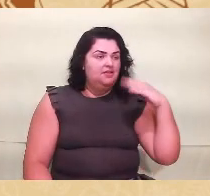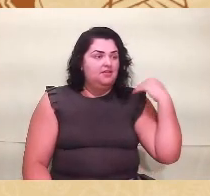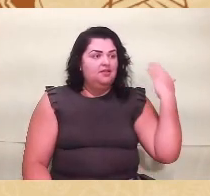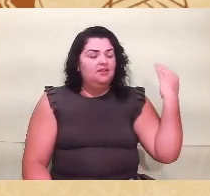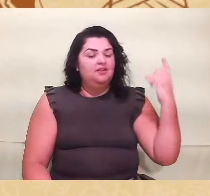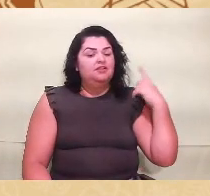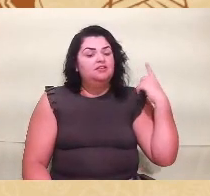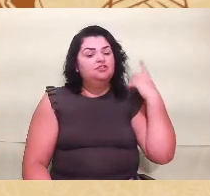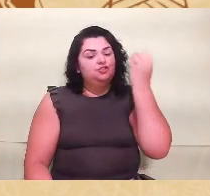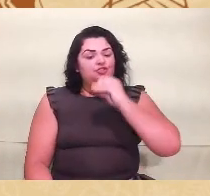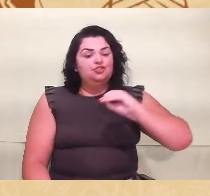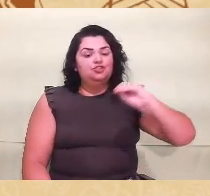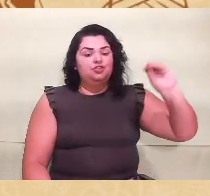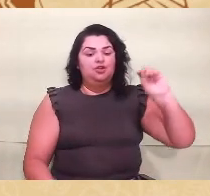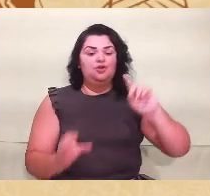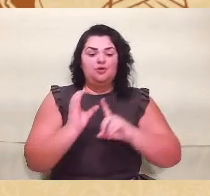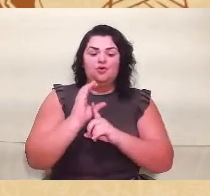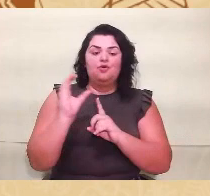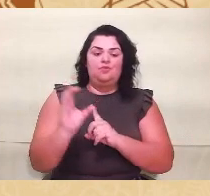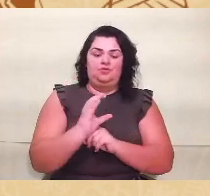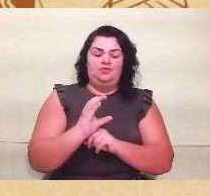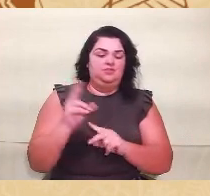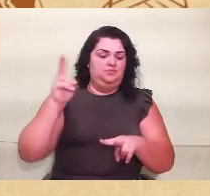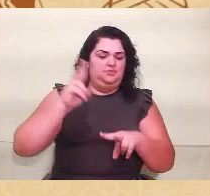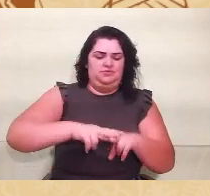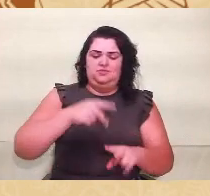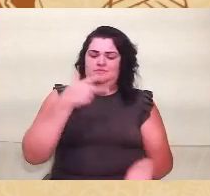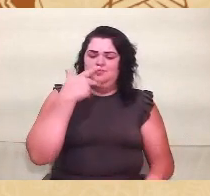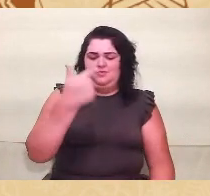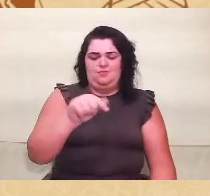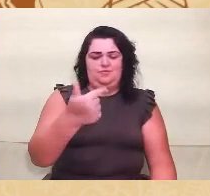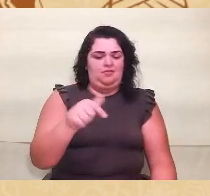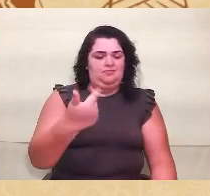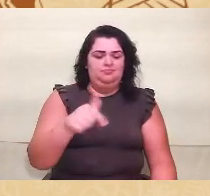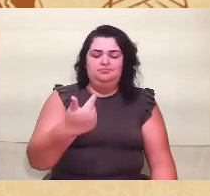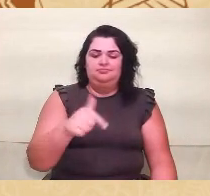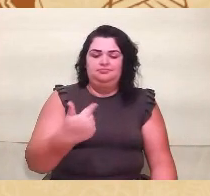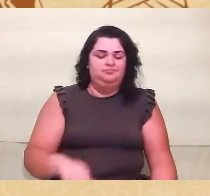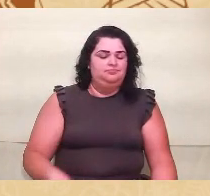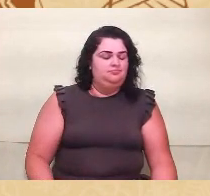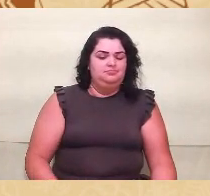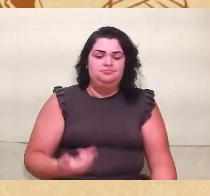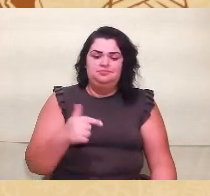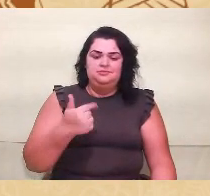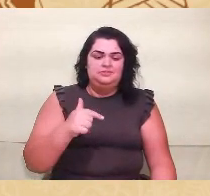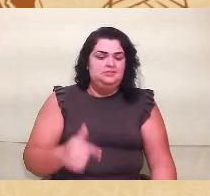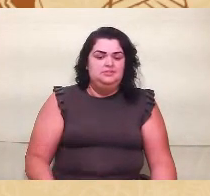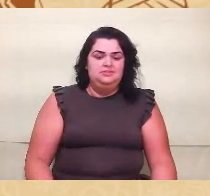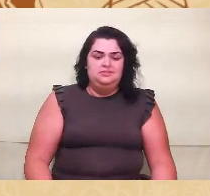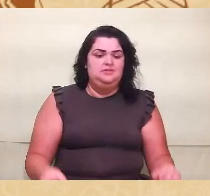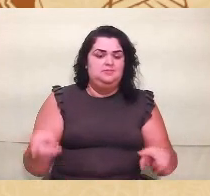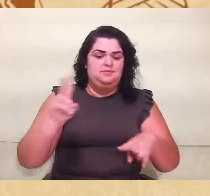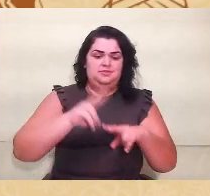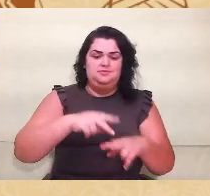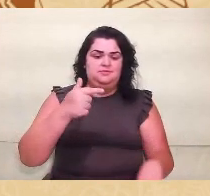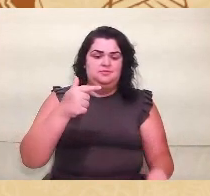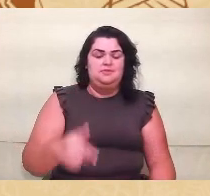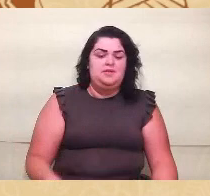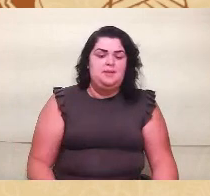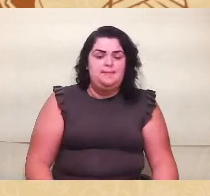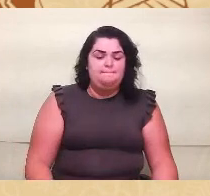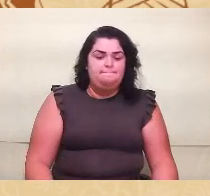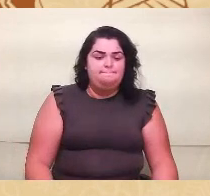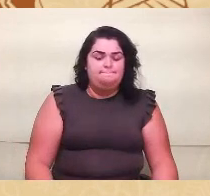da comunidade, mas não tem prisão. Aqui nessa comunidade aqui não existe o sistema de prisão, né? Existe o